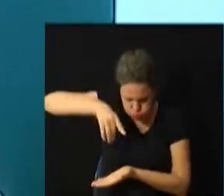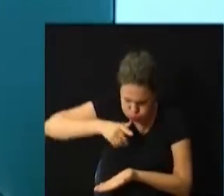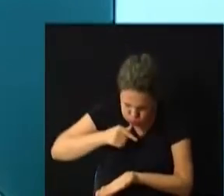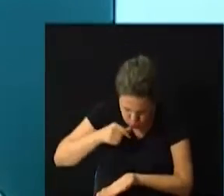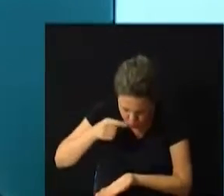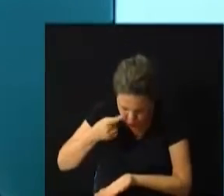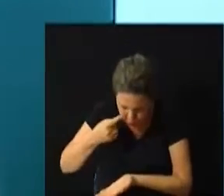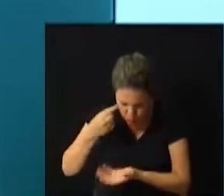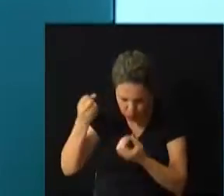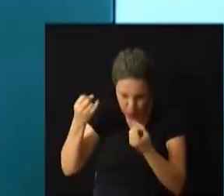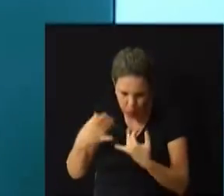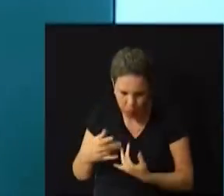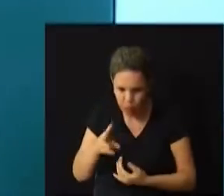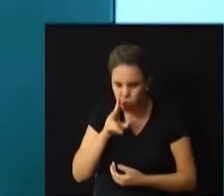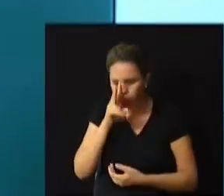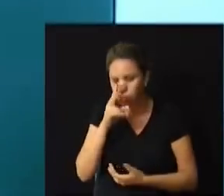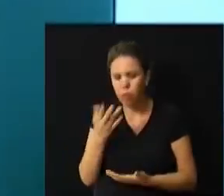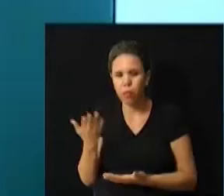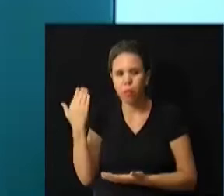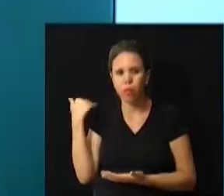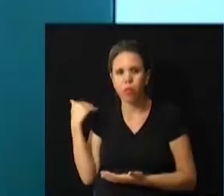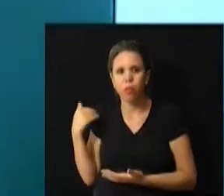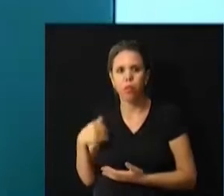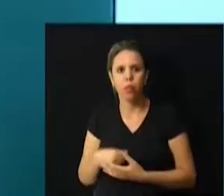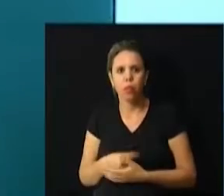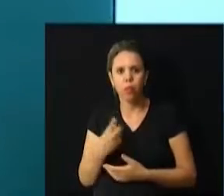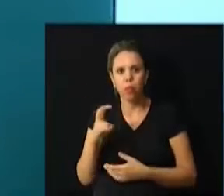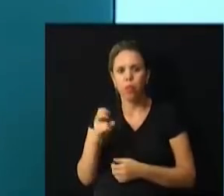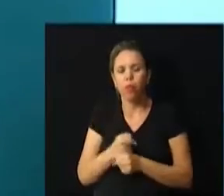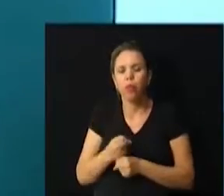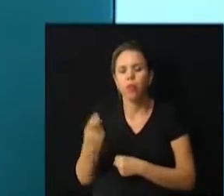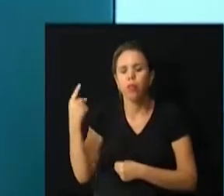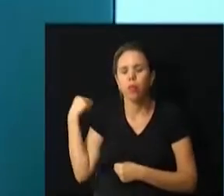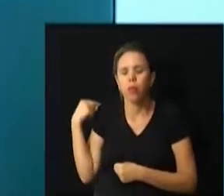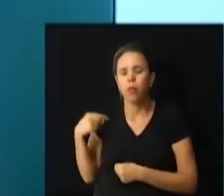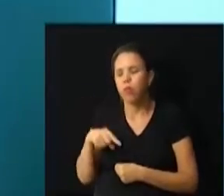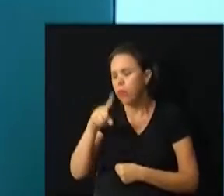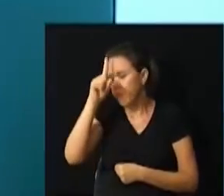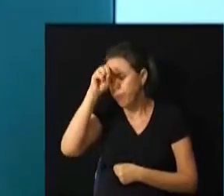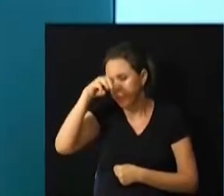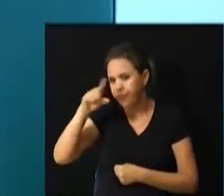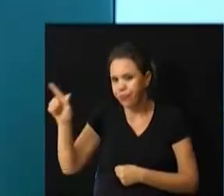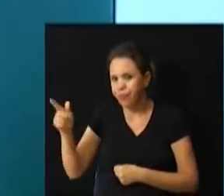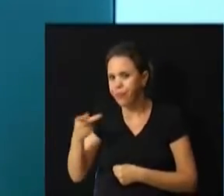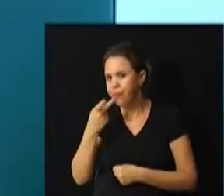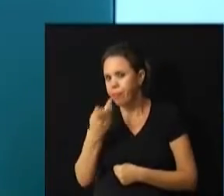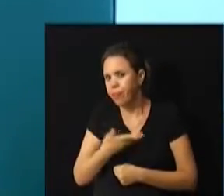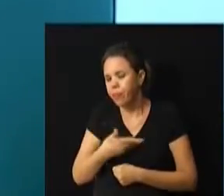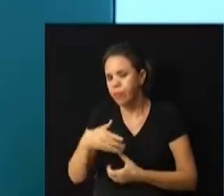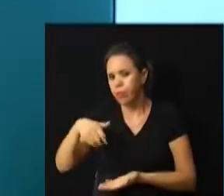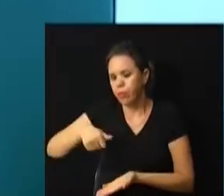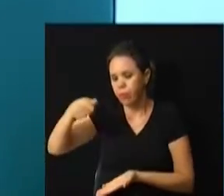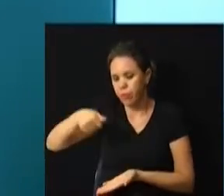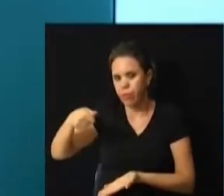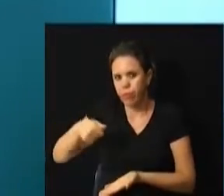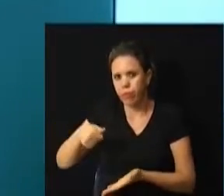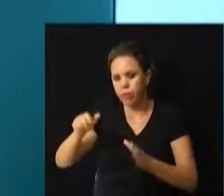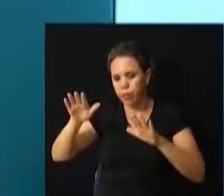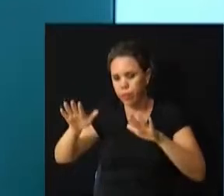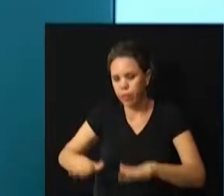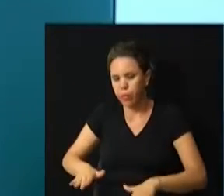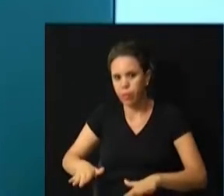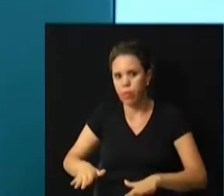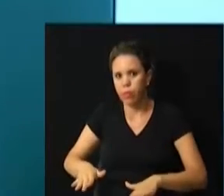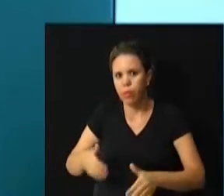balde. E eu vi a descrição desse acidente há uns 15, 20 anos atrás, no Mário Gato, para um colega, um balde que